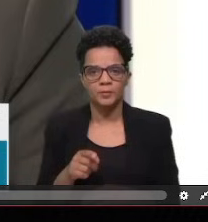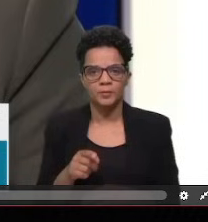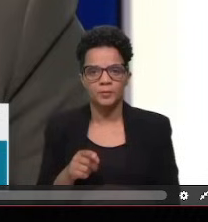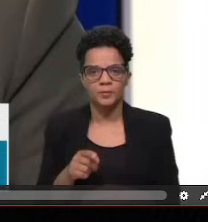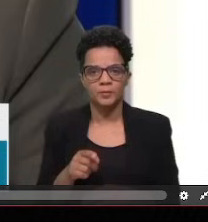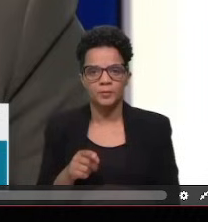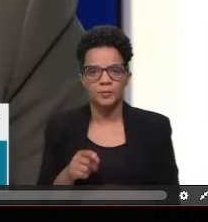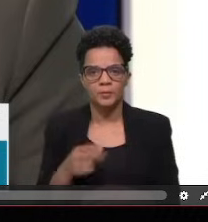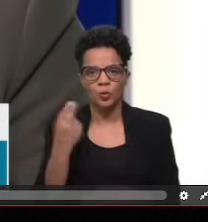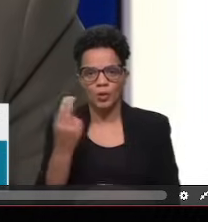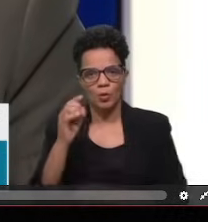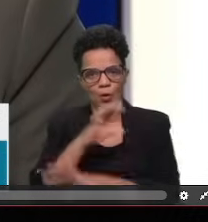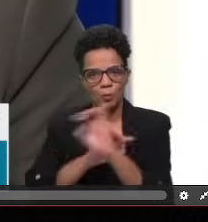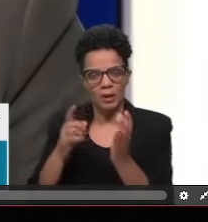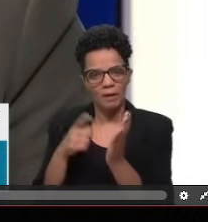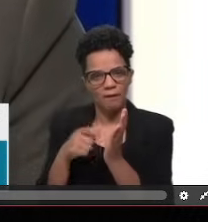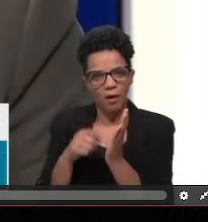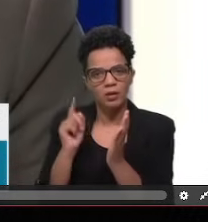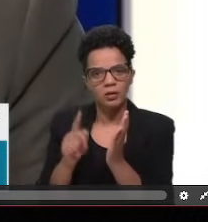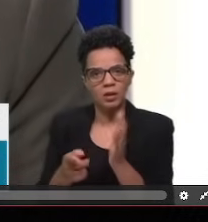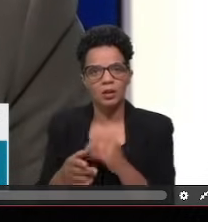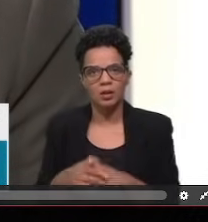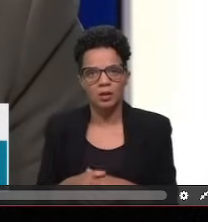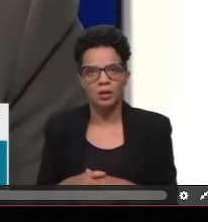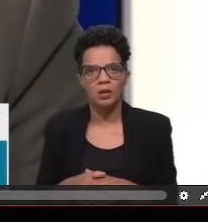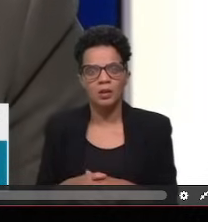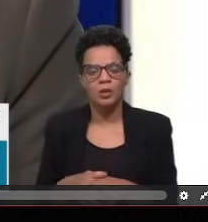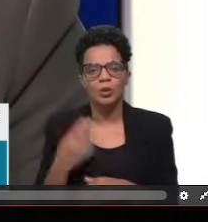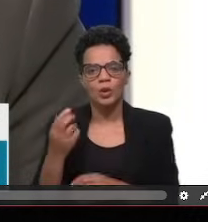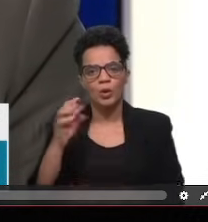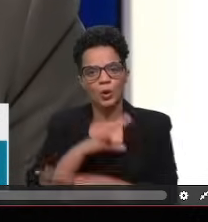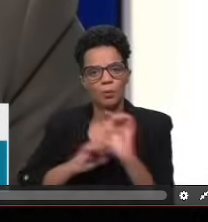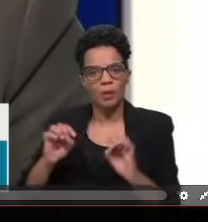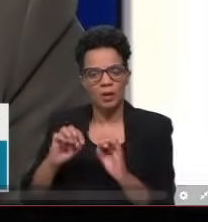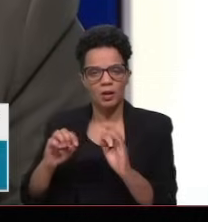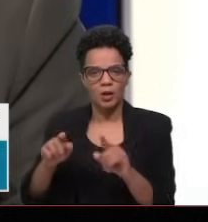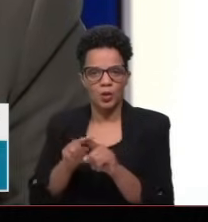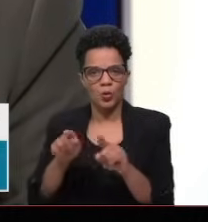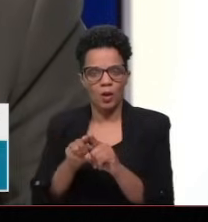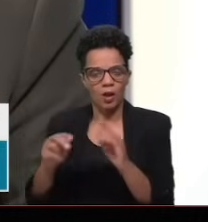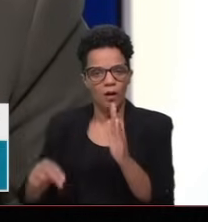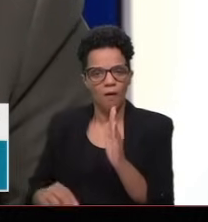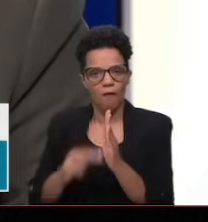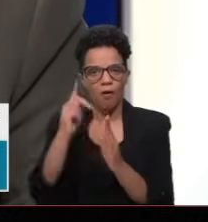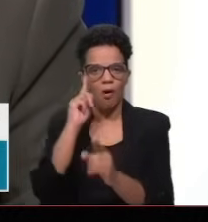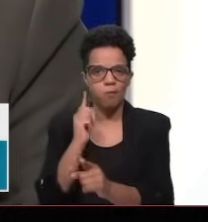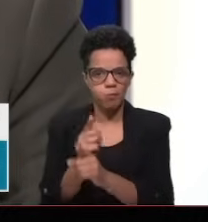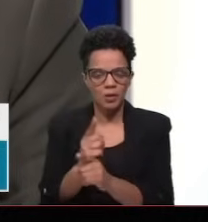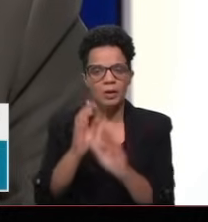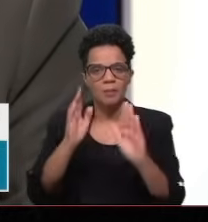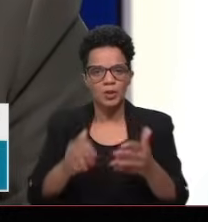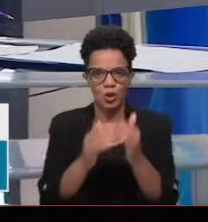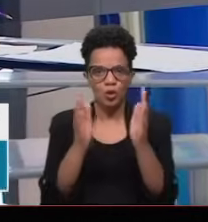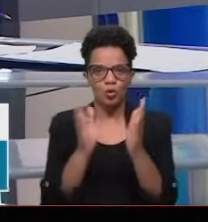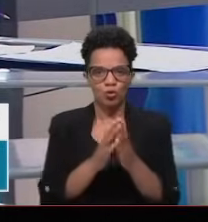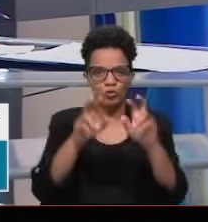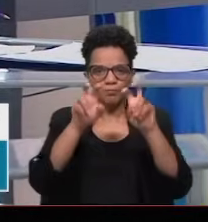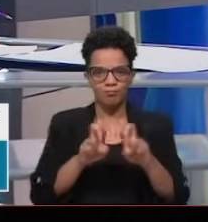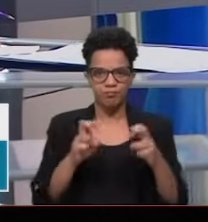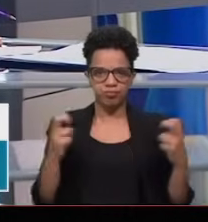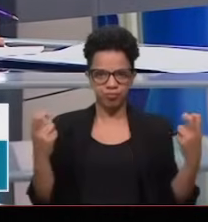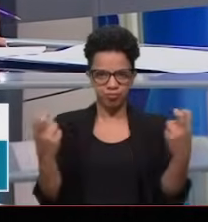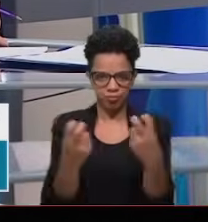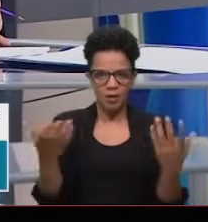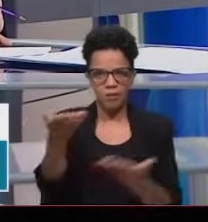europeu Dev haver uma uma falar un europeia uma só voz e por vezes temos que nos sentar todos na mesa este diálogo mas para o